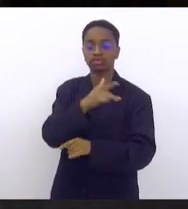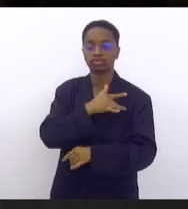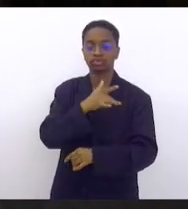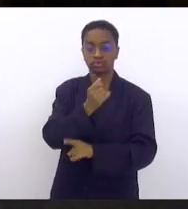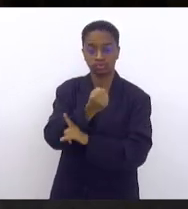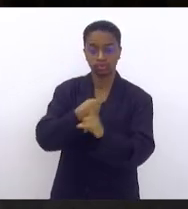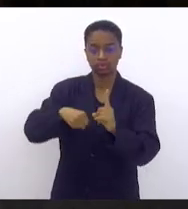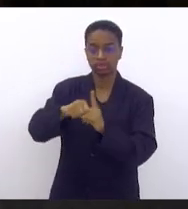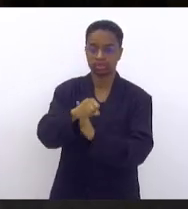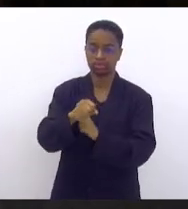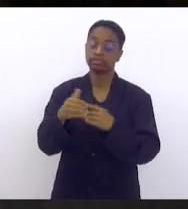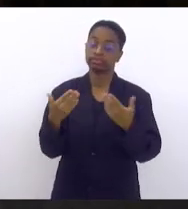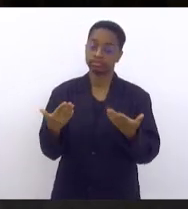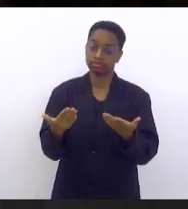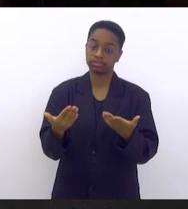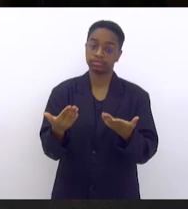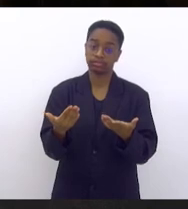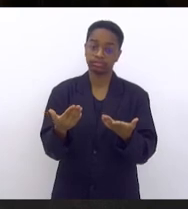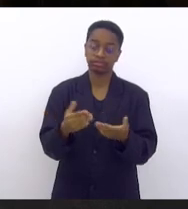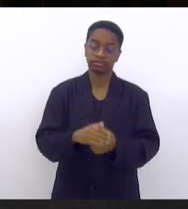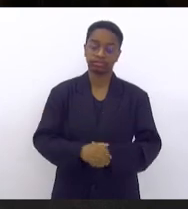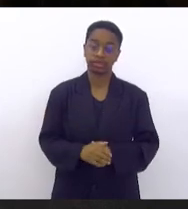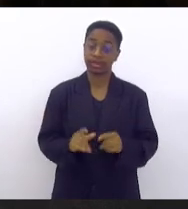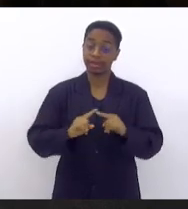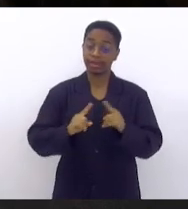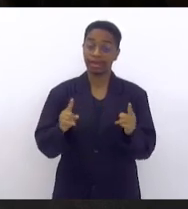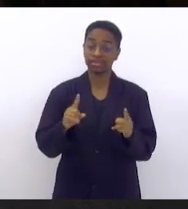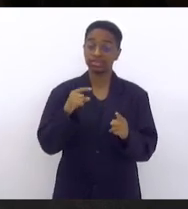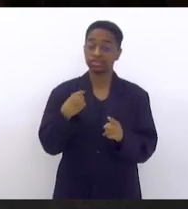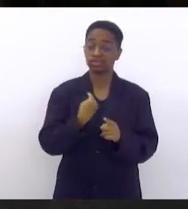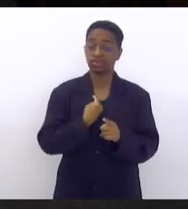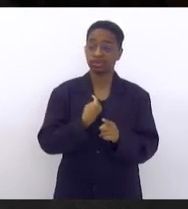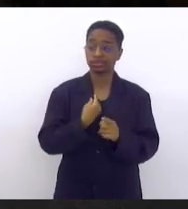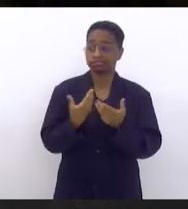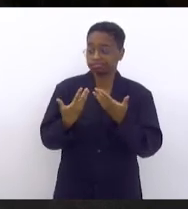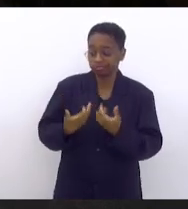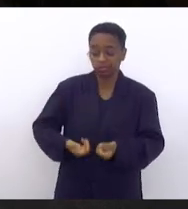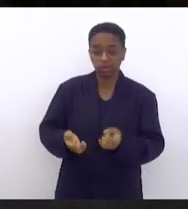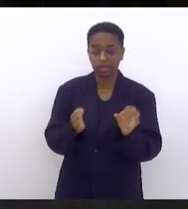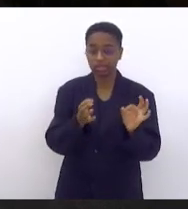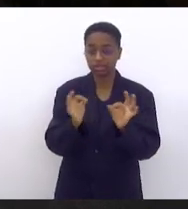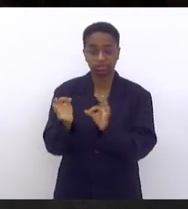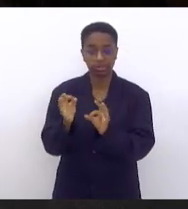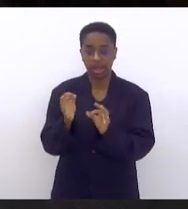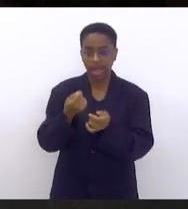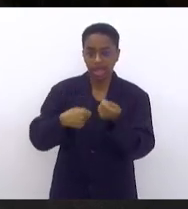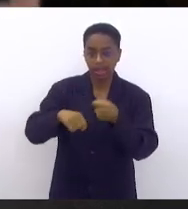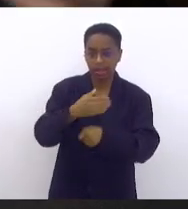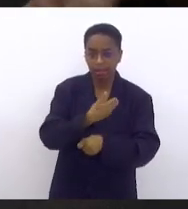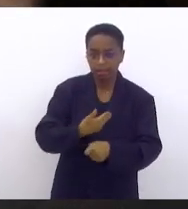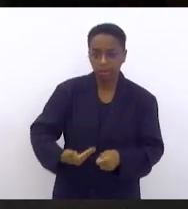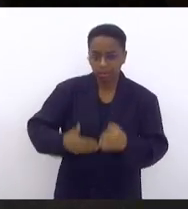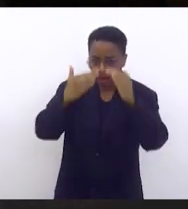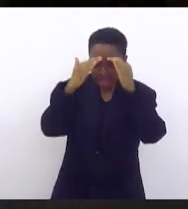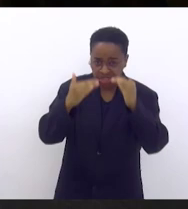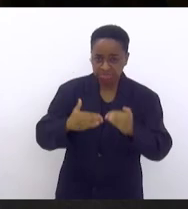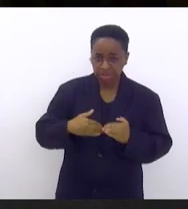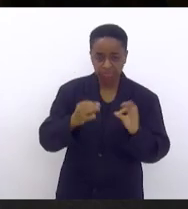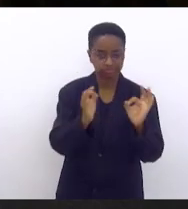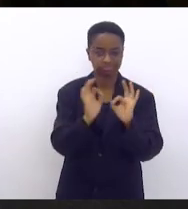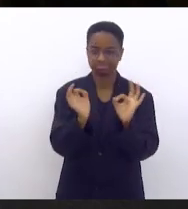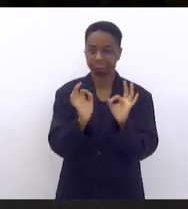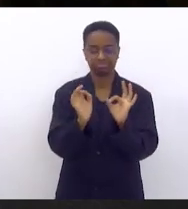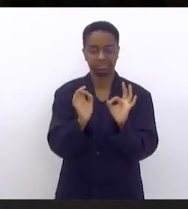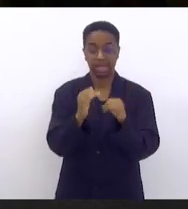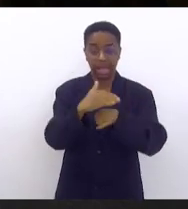nós fazemos para a sociedade. Entretanto, nós não temos recebido da administração pública o respeito e o carinho que a gente